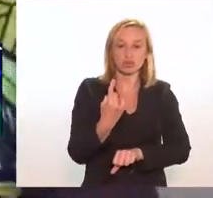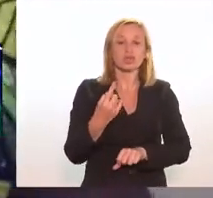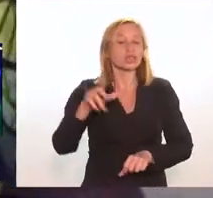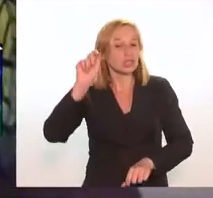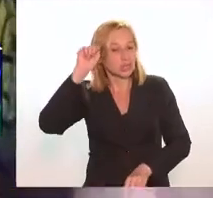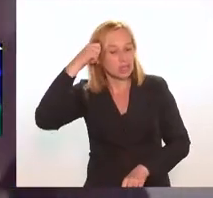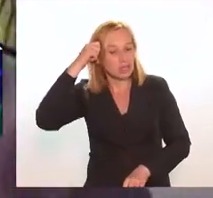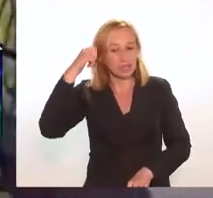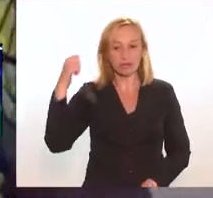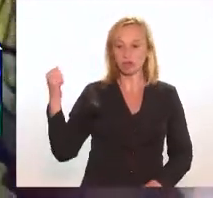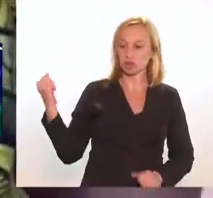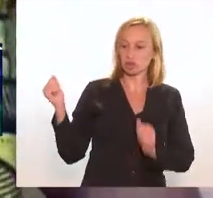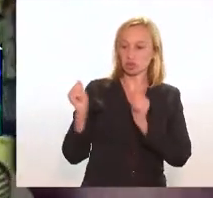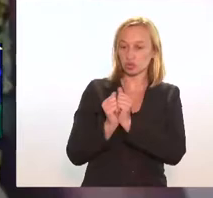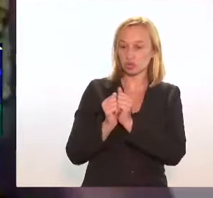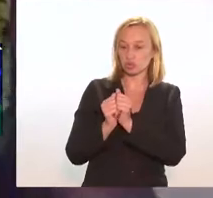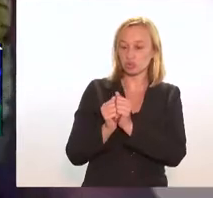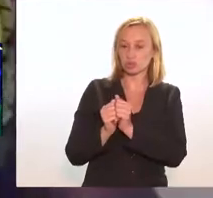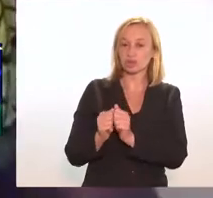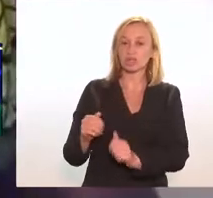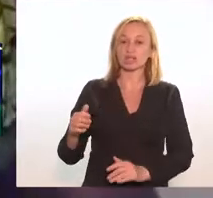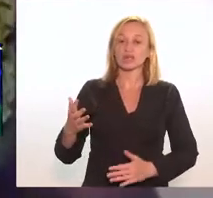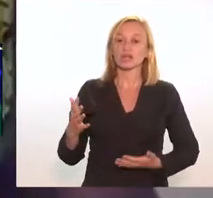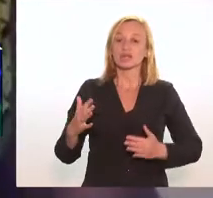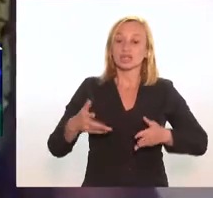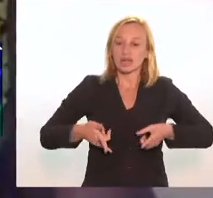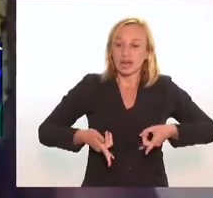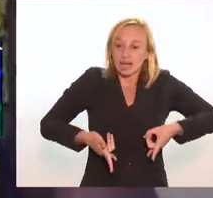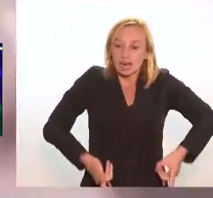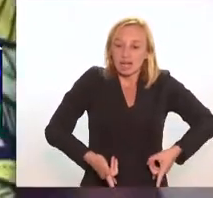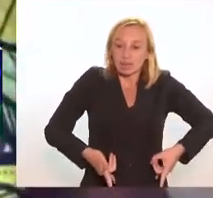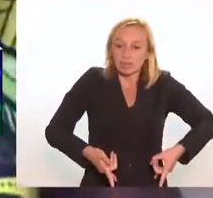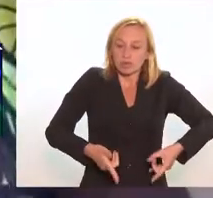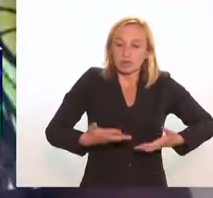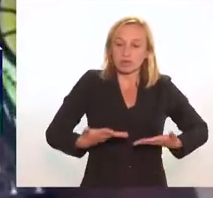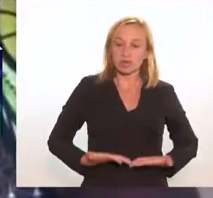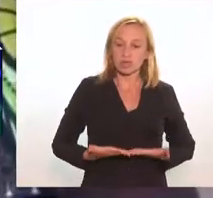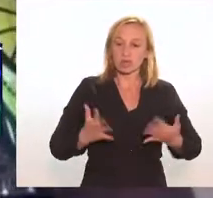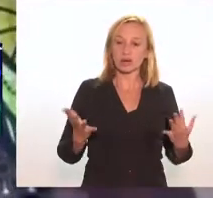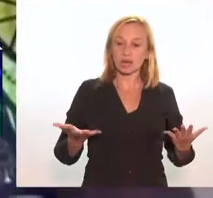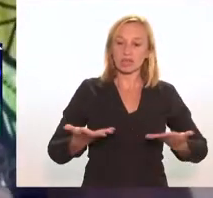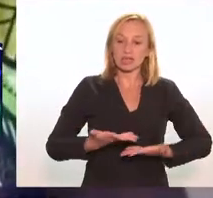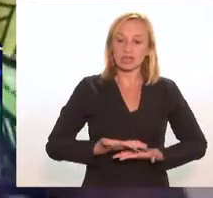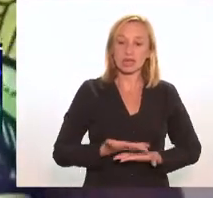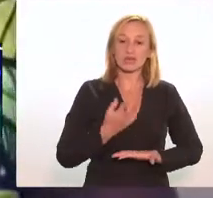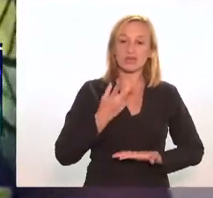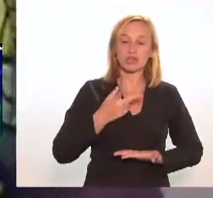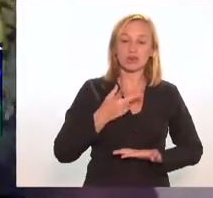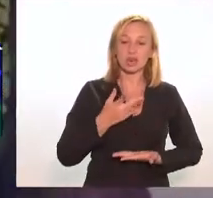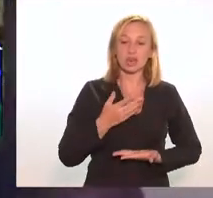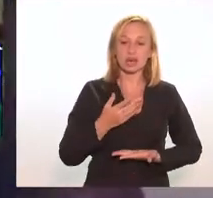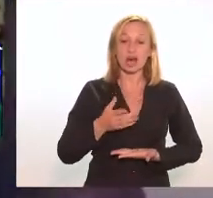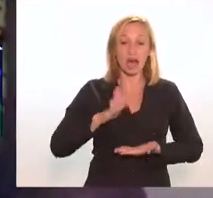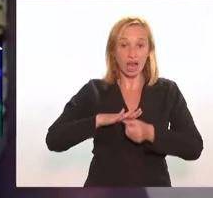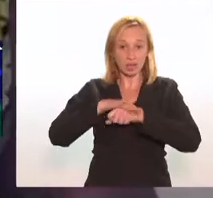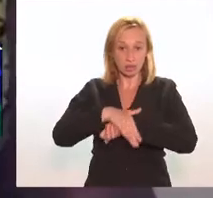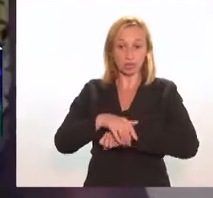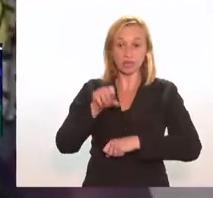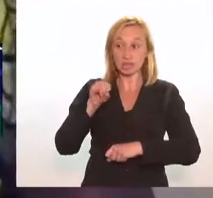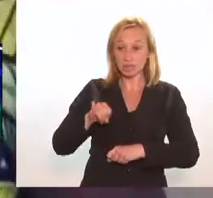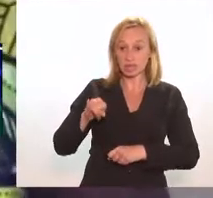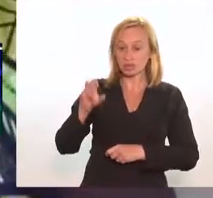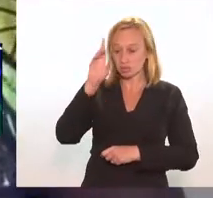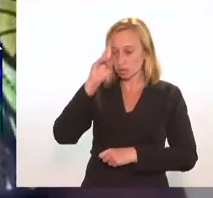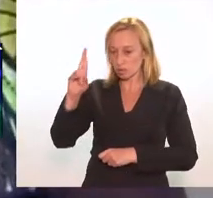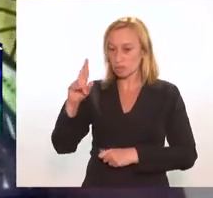cama do seu senhor em silêncio com uma bandeja de água para servi-lo durante a noite, caso assim ele precisasse. Ou seja,